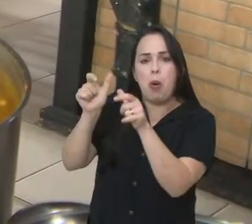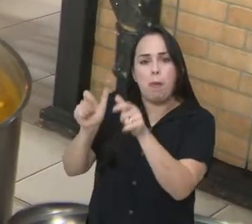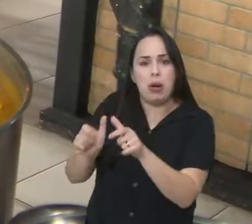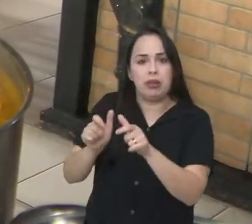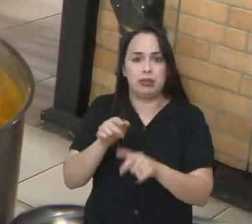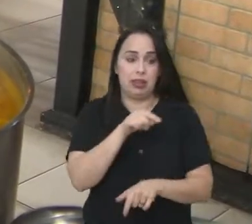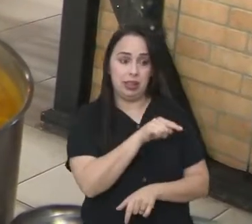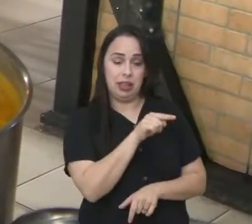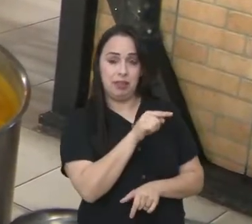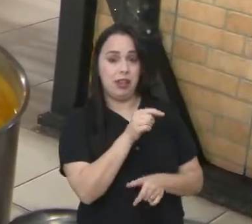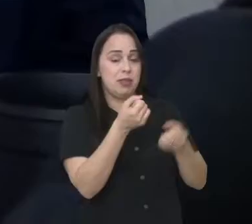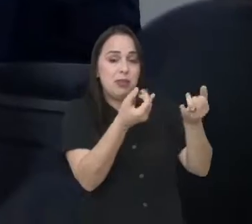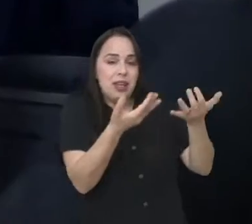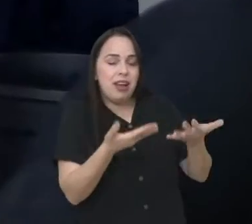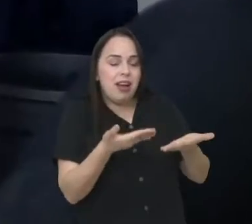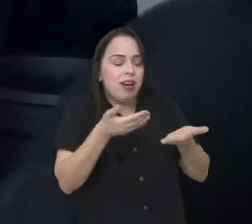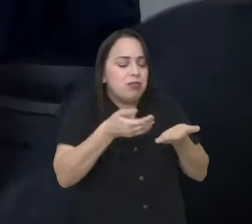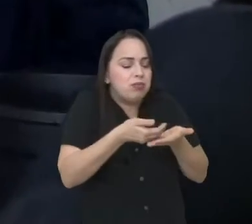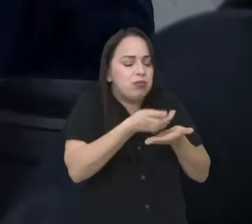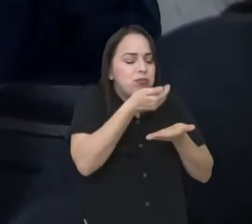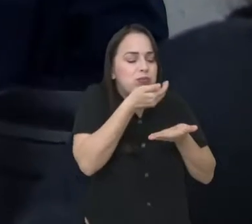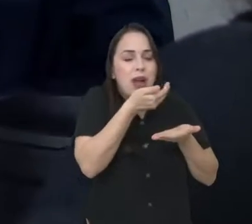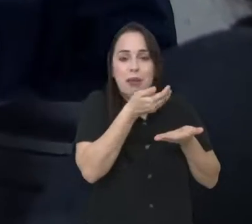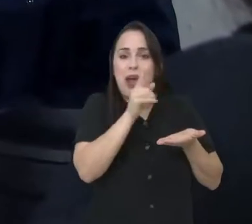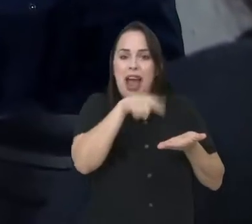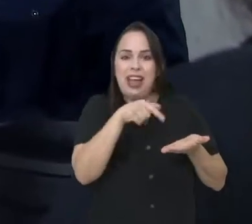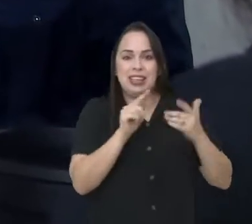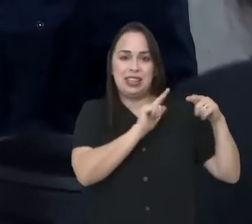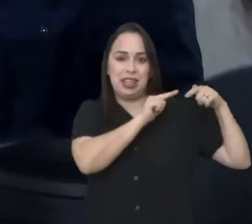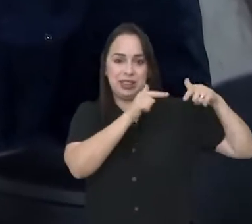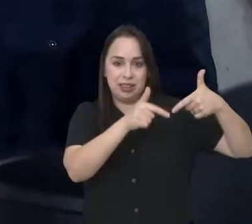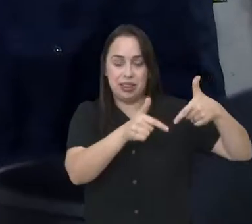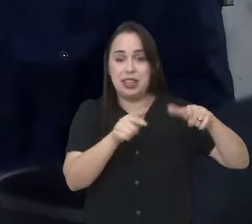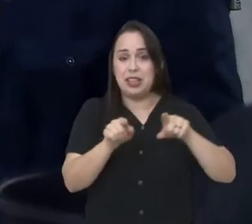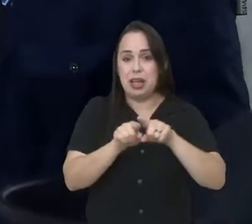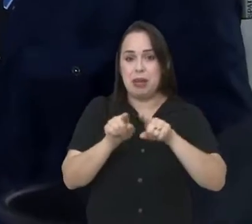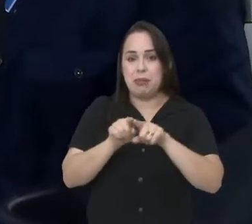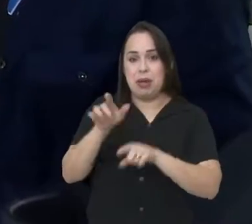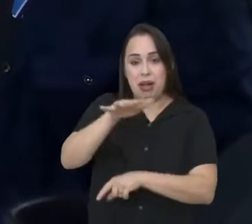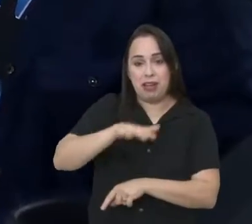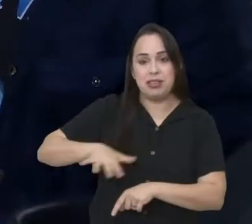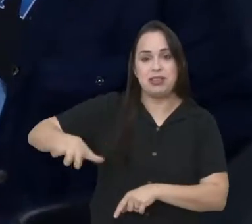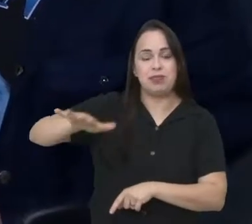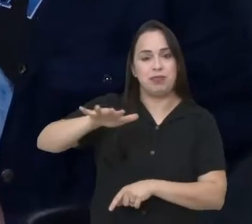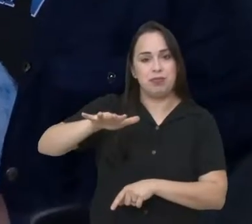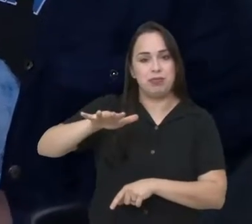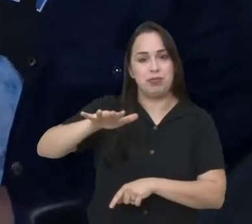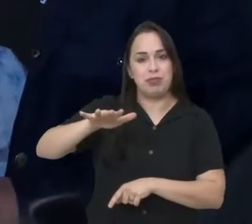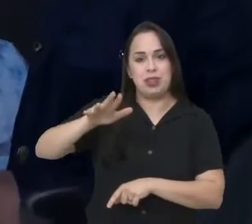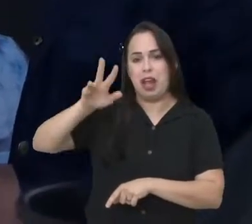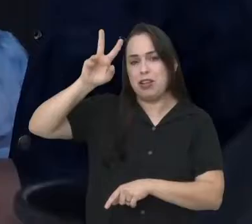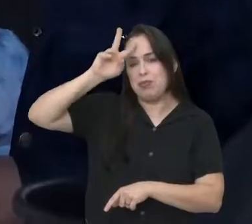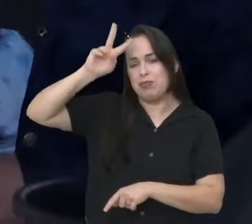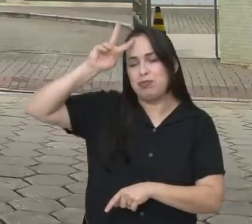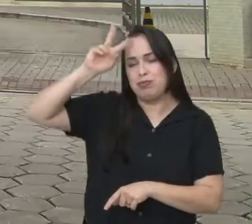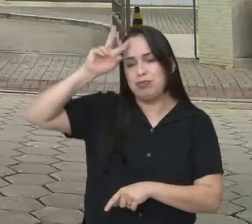do tradicional caldinho. E o Toninho vai mostrar que a cena cultural independente na região tem muita